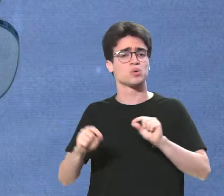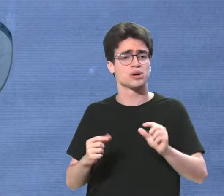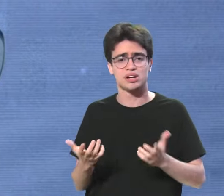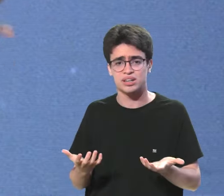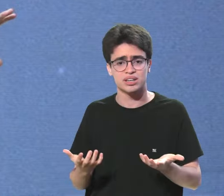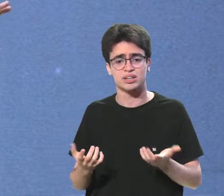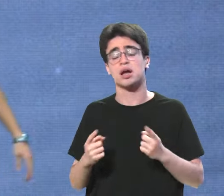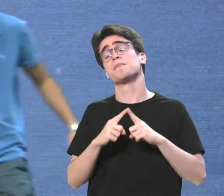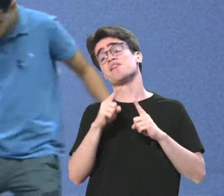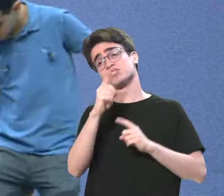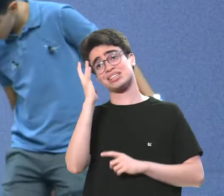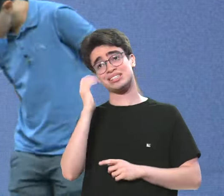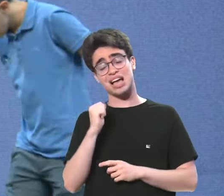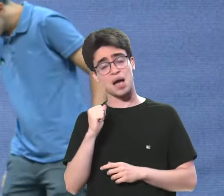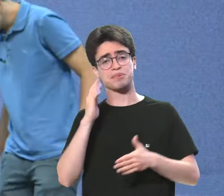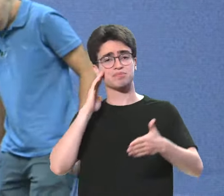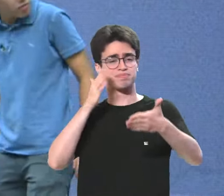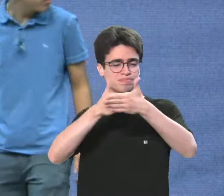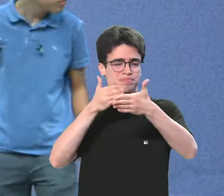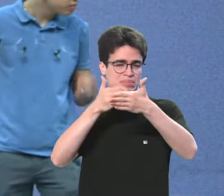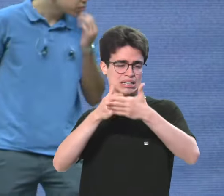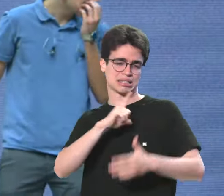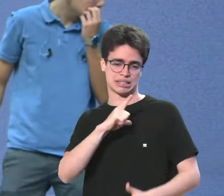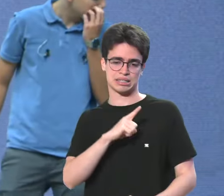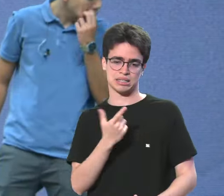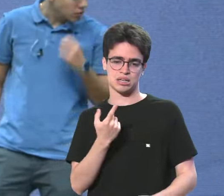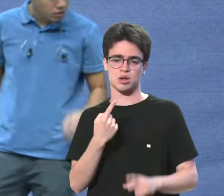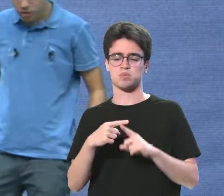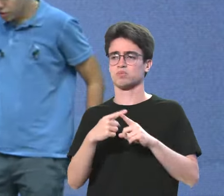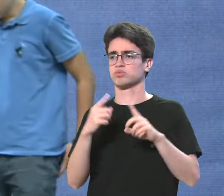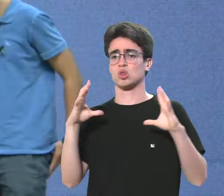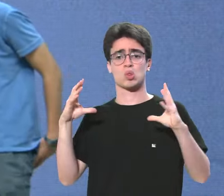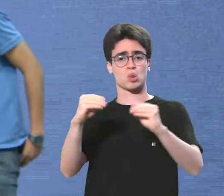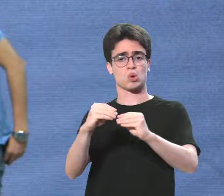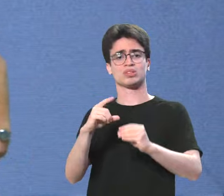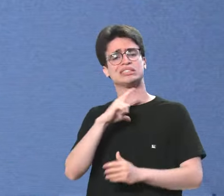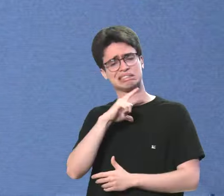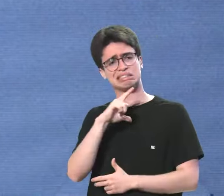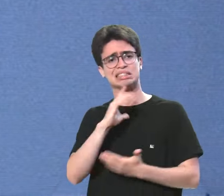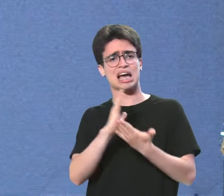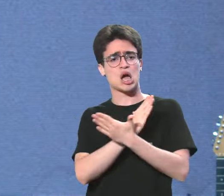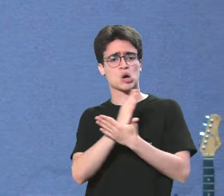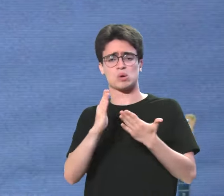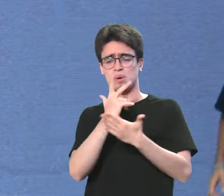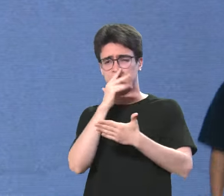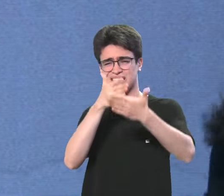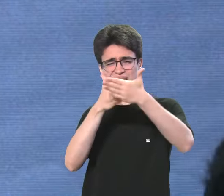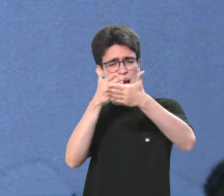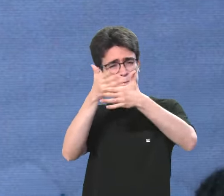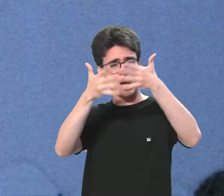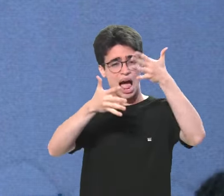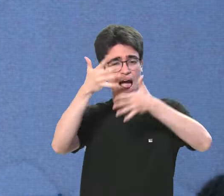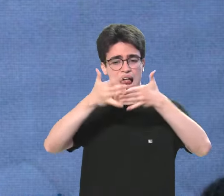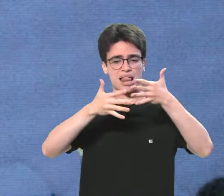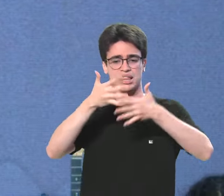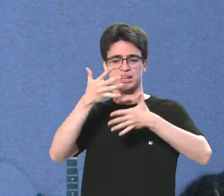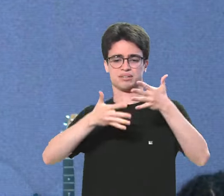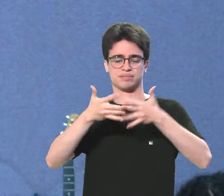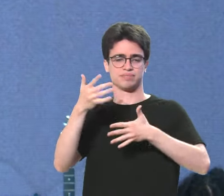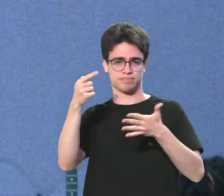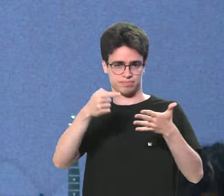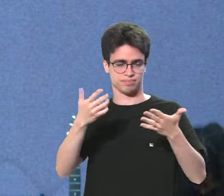menos sabe que tem escamas Todos nós temos alguma coisa que nos atrapalha de enxergar o propósito que Deus tem pra nossa